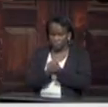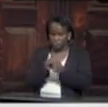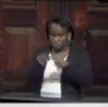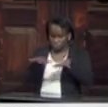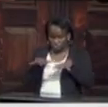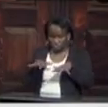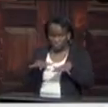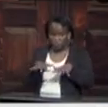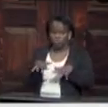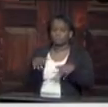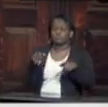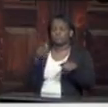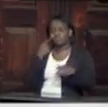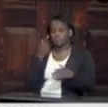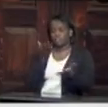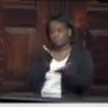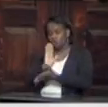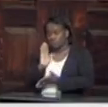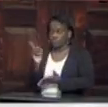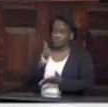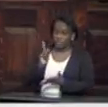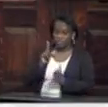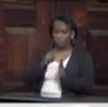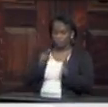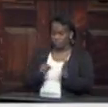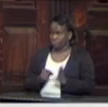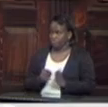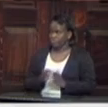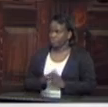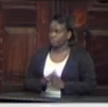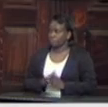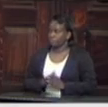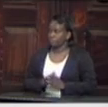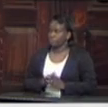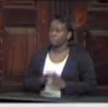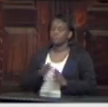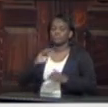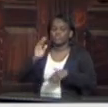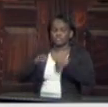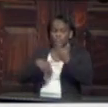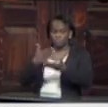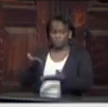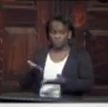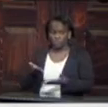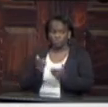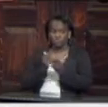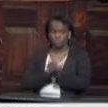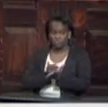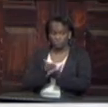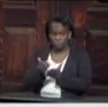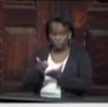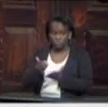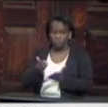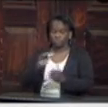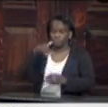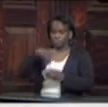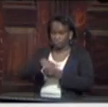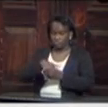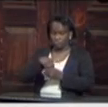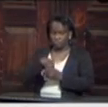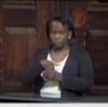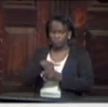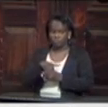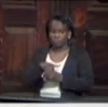e aprovar ou não os destaques. Logo depois, iniciamos a